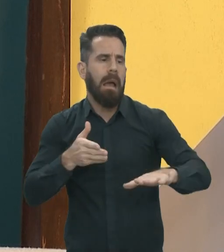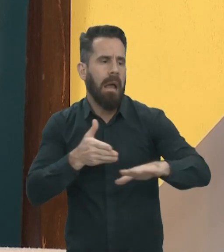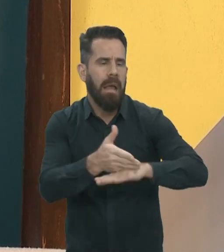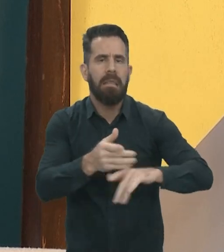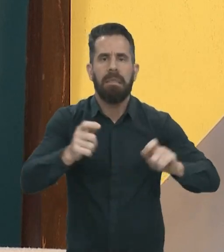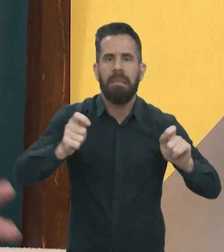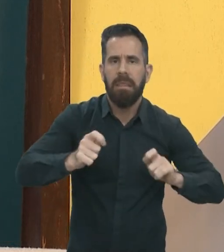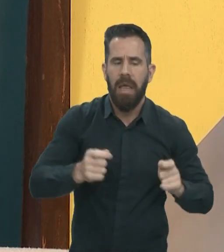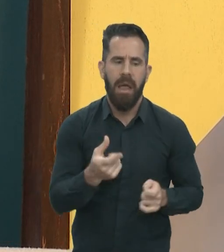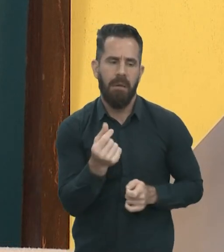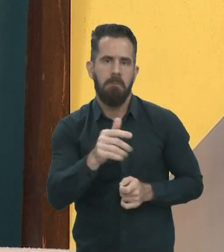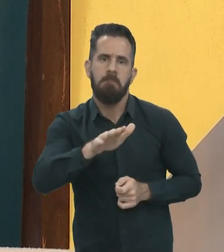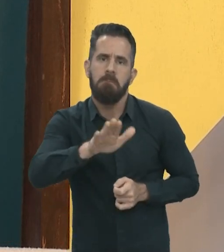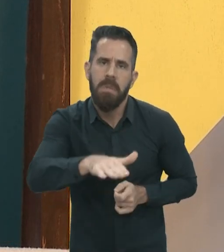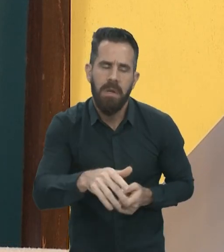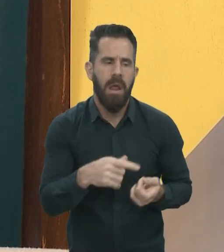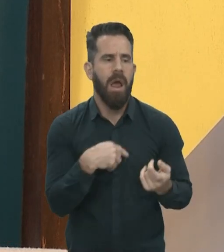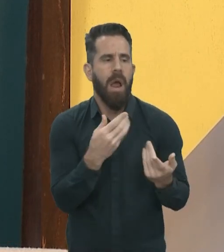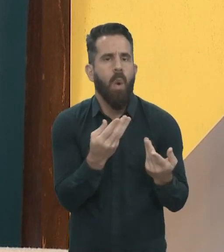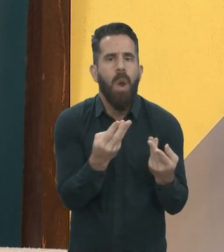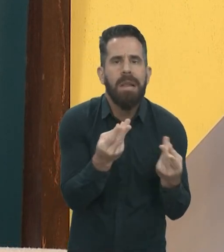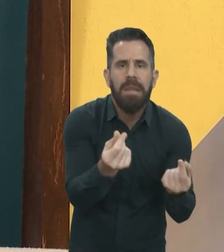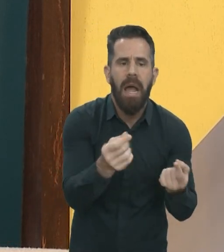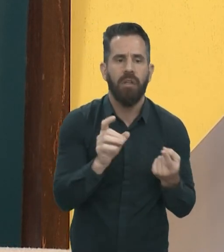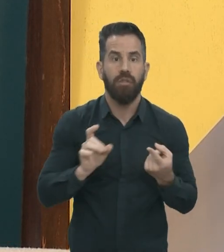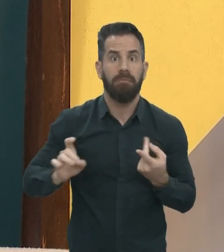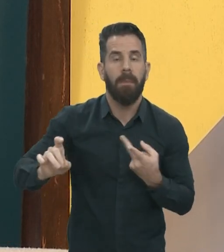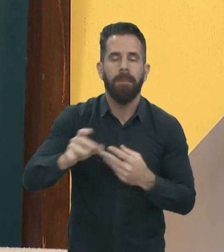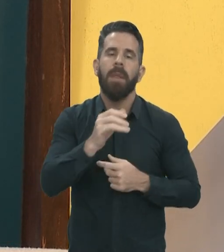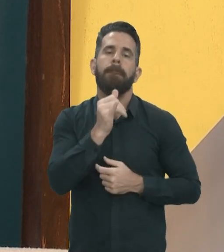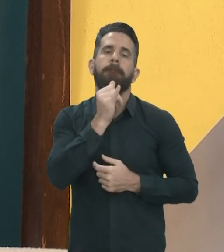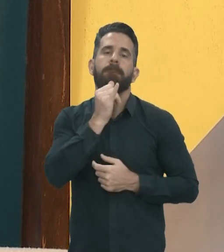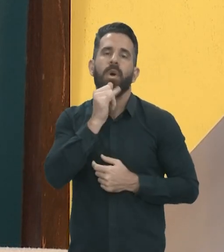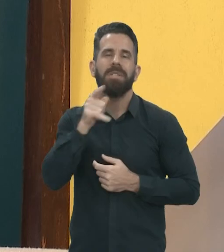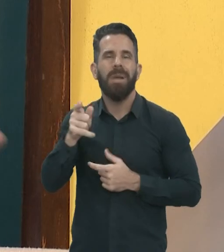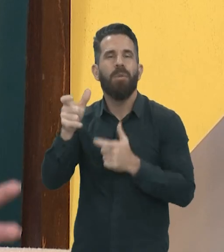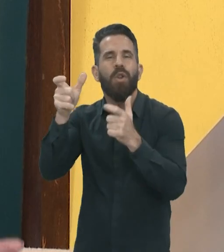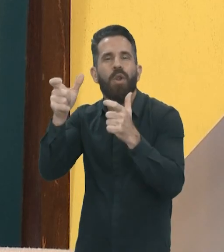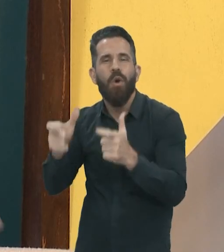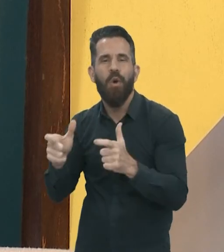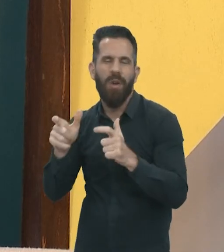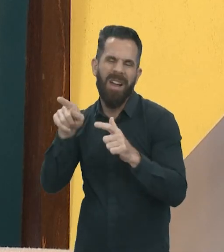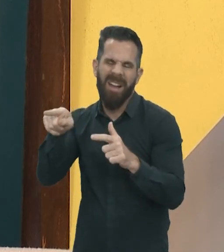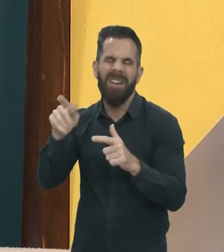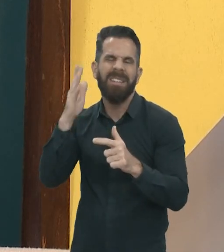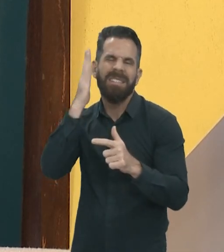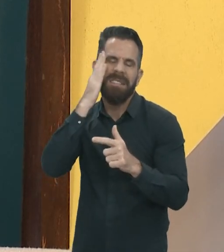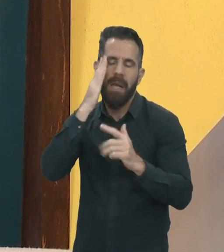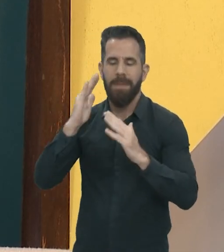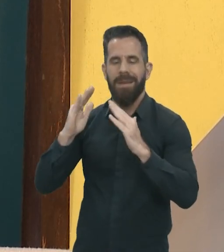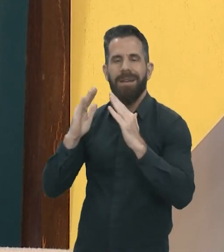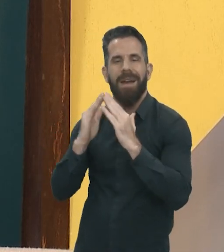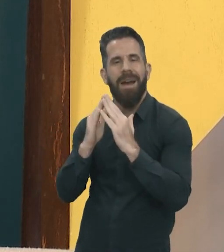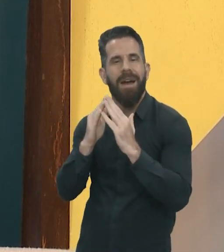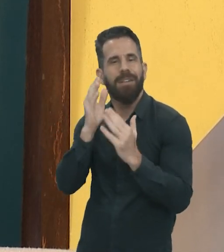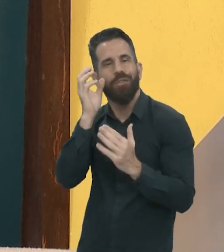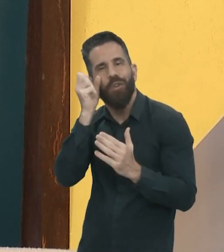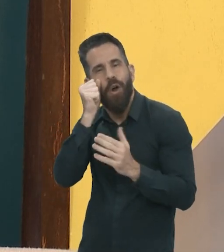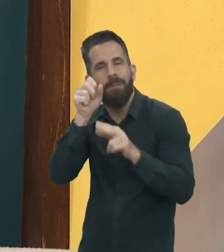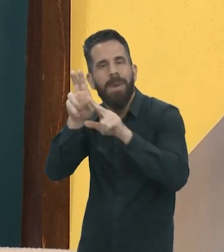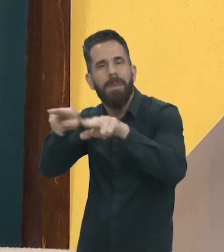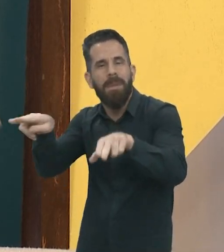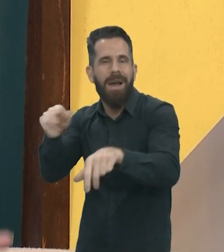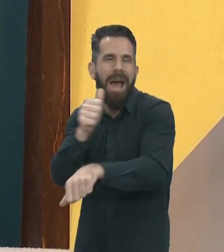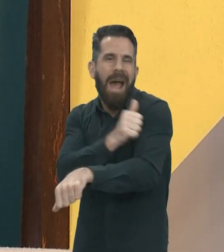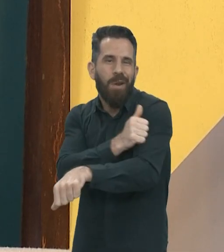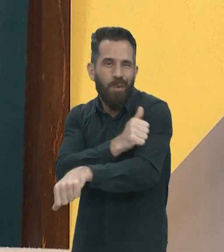permanência, o cuidado com a casa do estudante, a manutenção predial. Então, embora a PRAE que execute a Política Nacional de Assistência